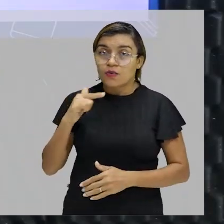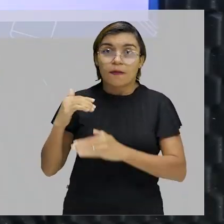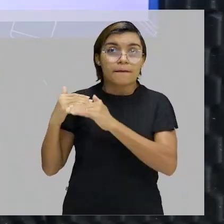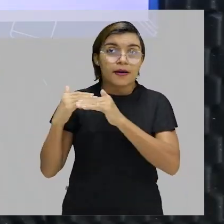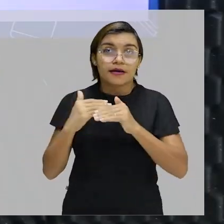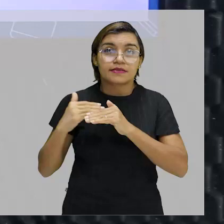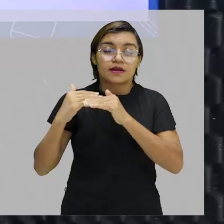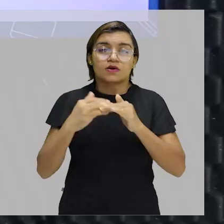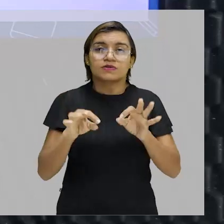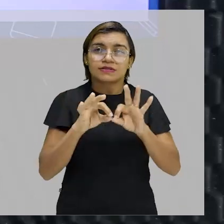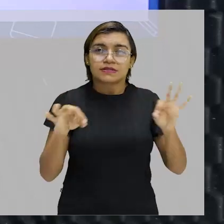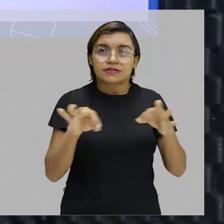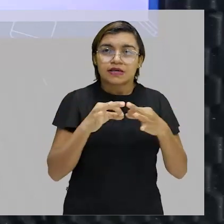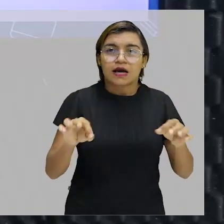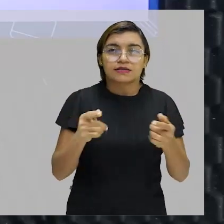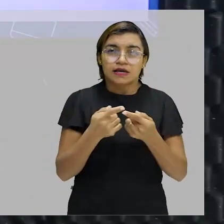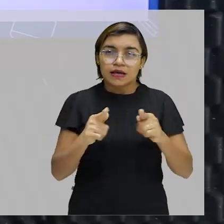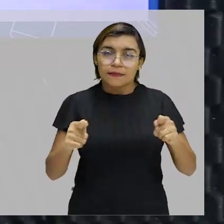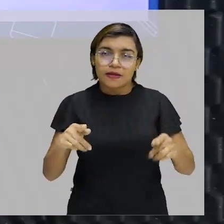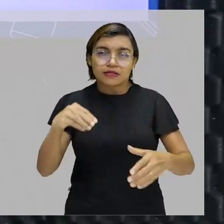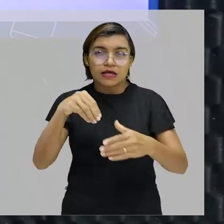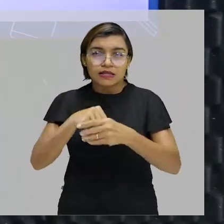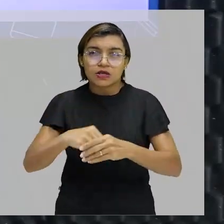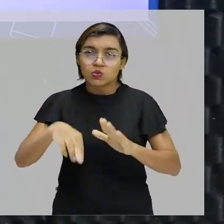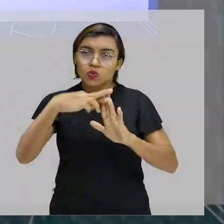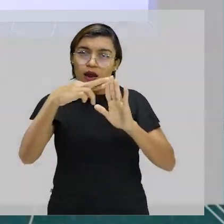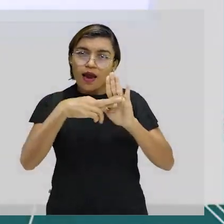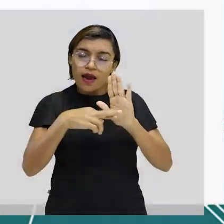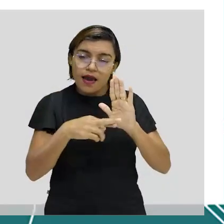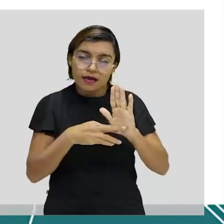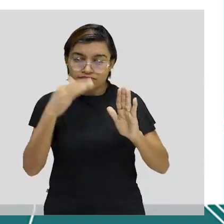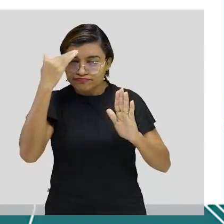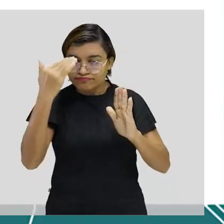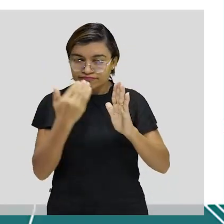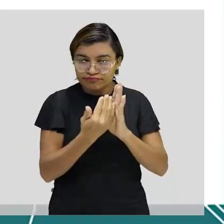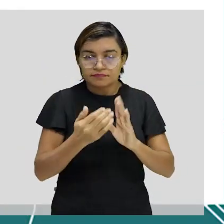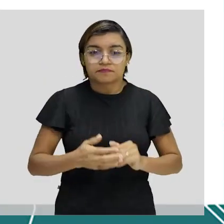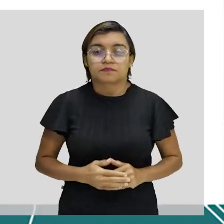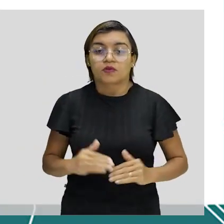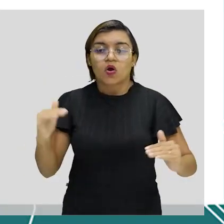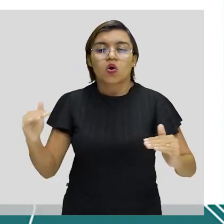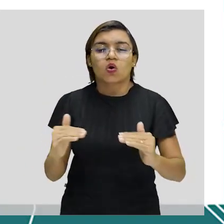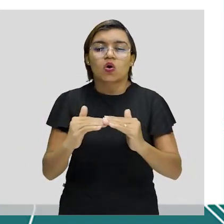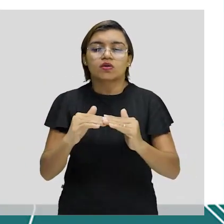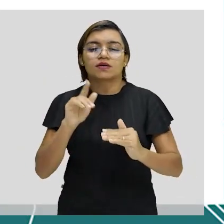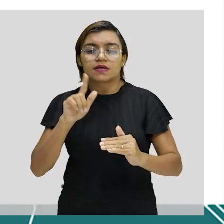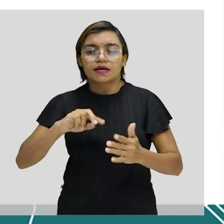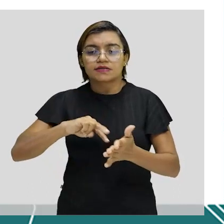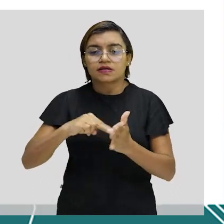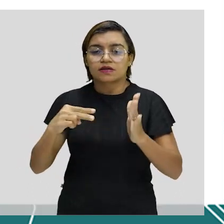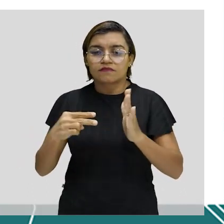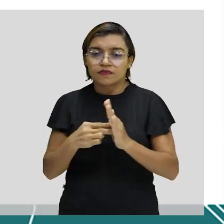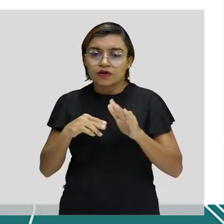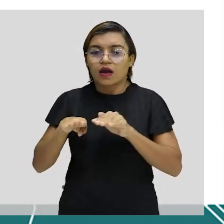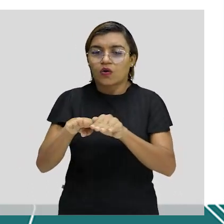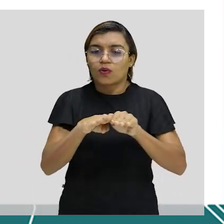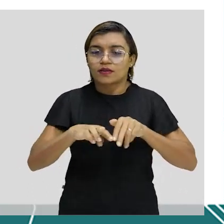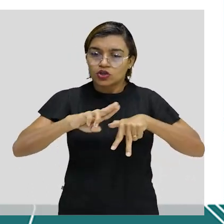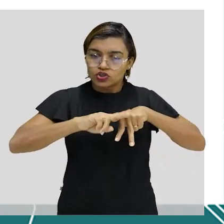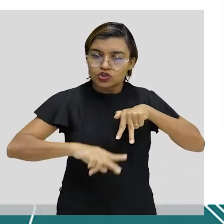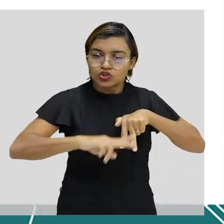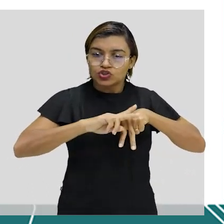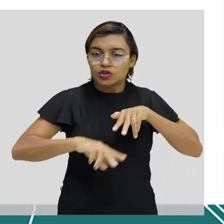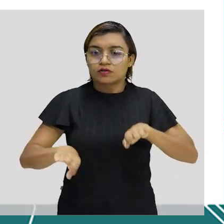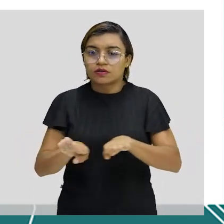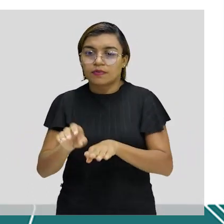sintaxe de concordância, sintaxe de colocação, que nós falamos na aula passada. Então, o que é concordância? É a igualdade de gênero e número, no caso, concordância